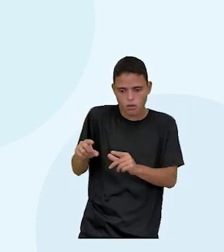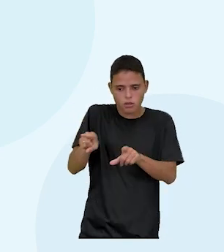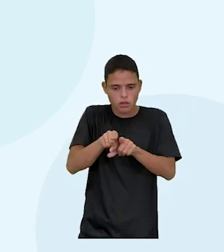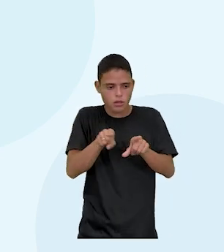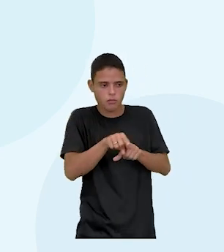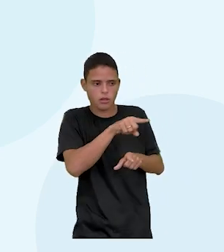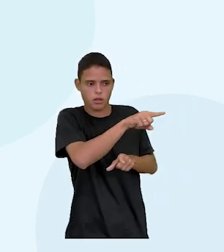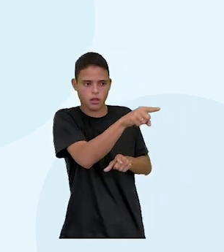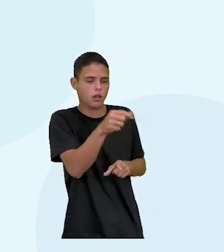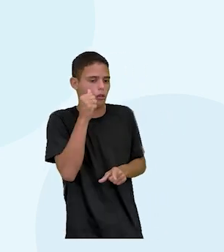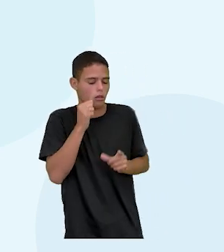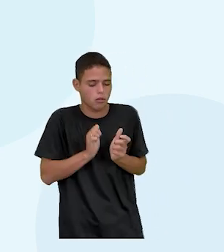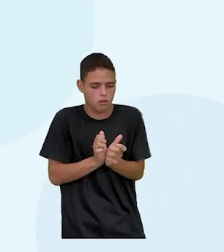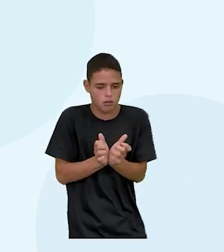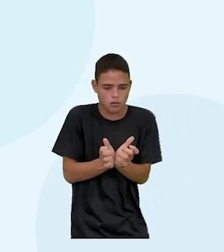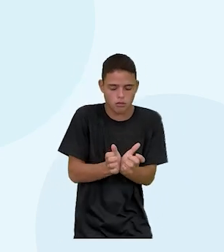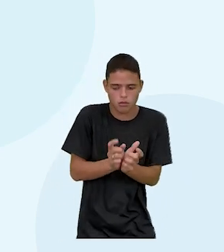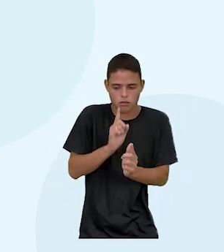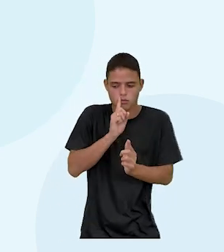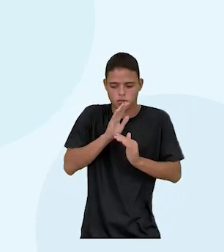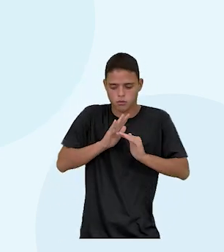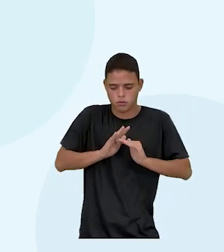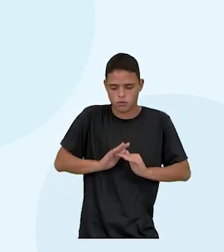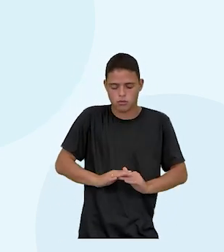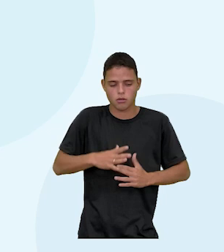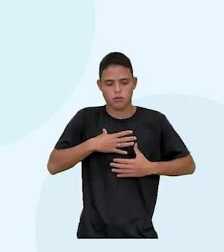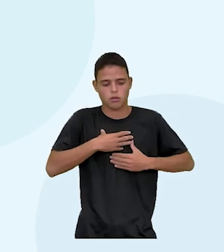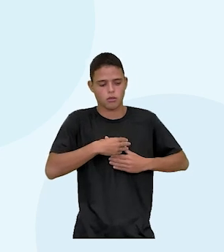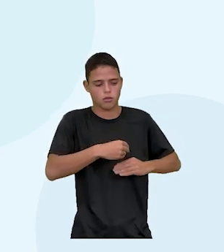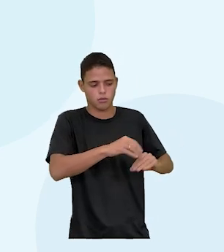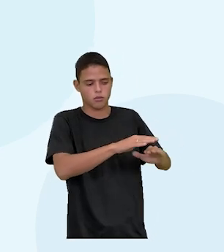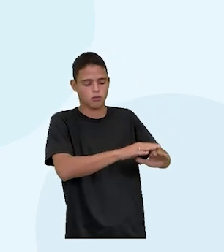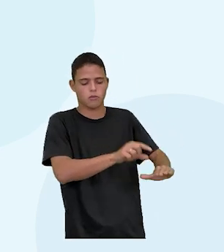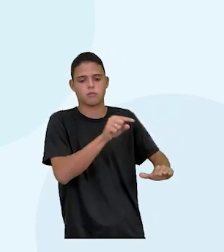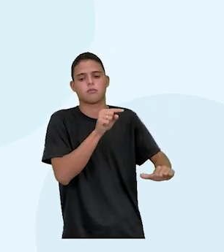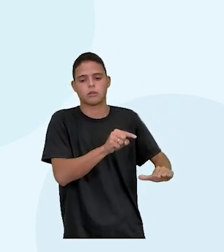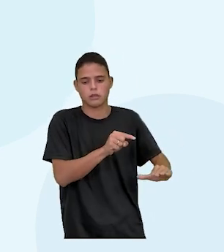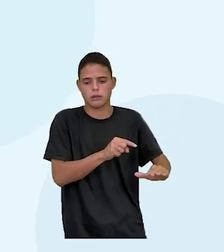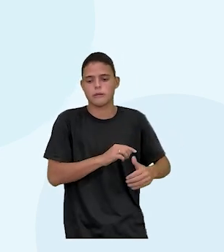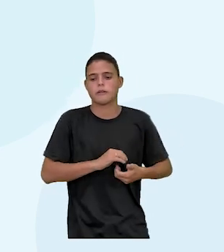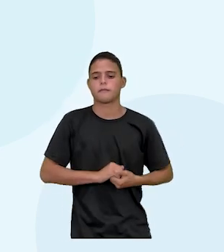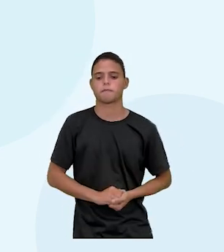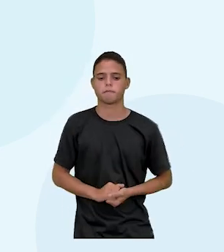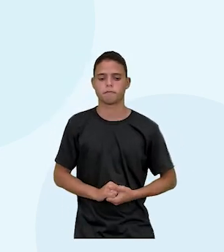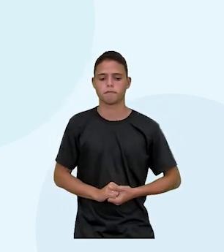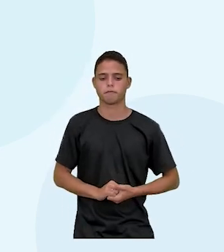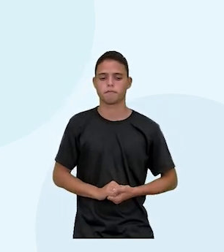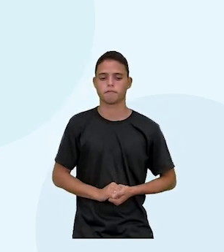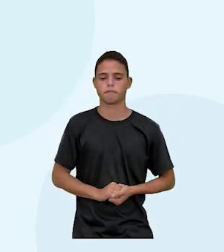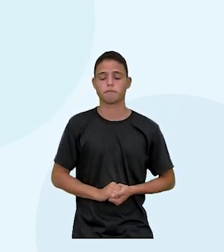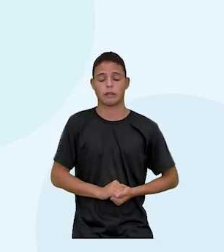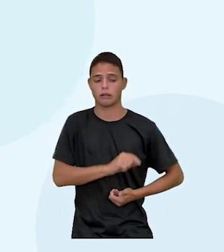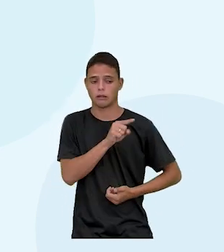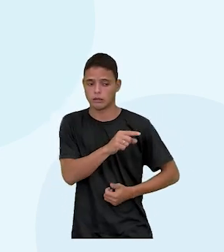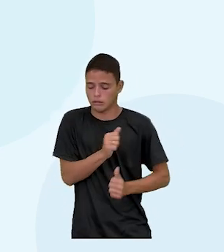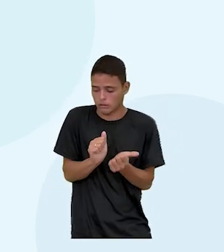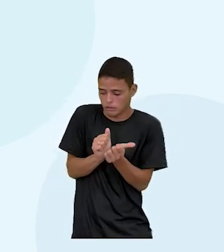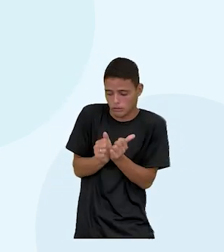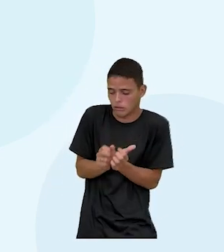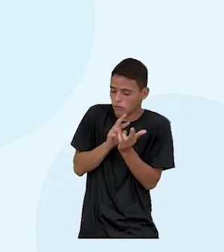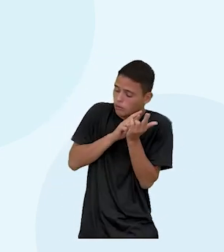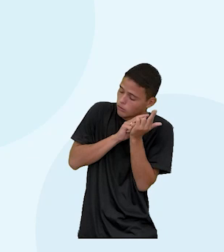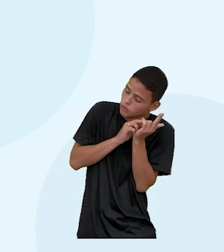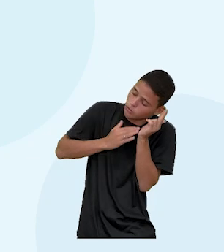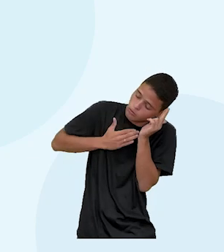escrava acabou seu canto para não acordar com o pranto o seu filhinho a sonhar. O escravo então foi